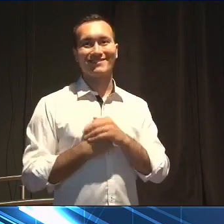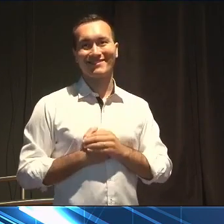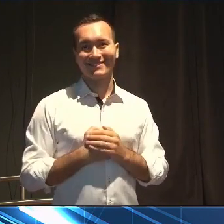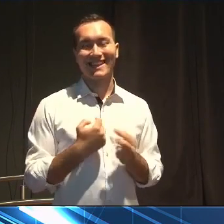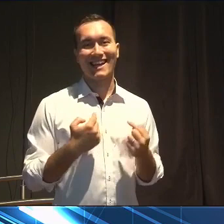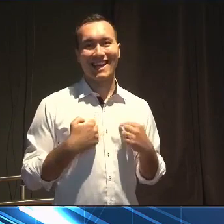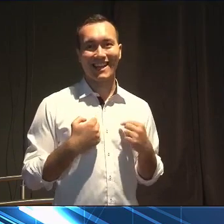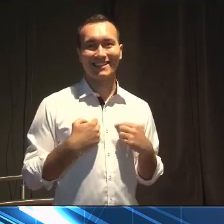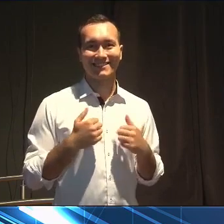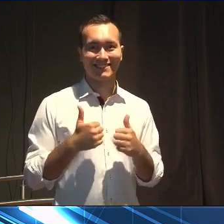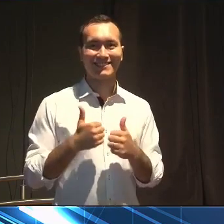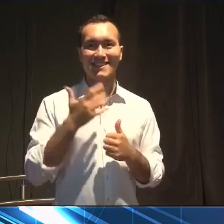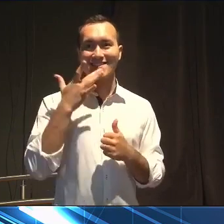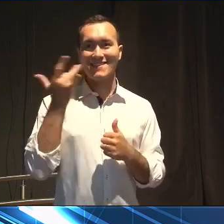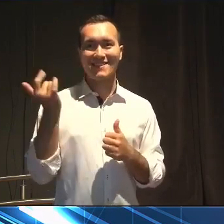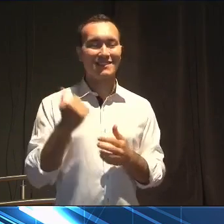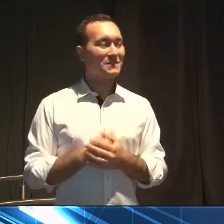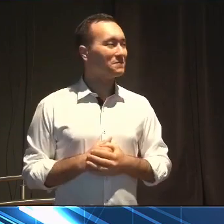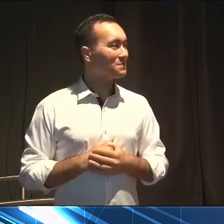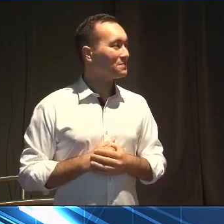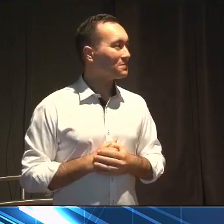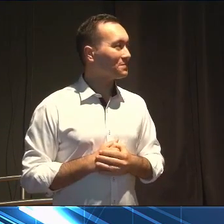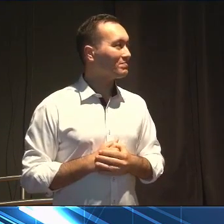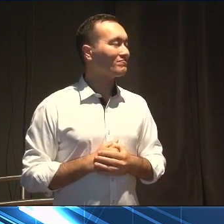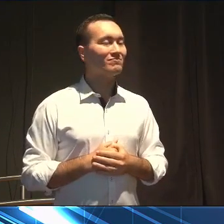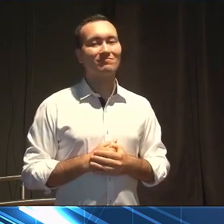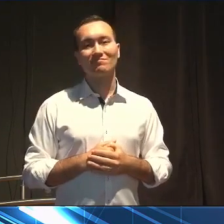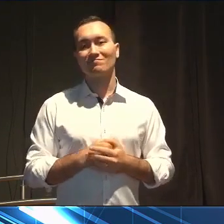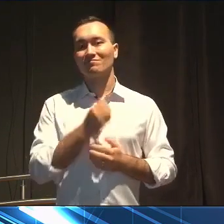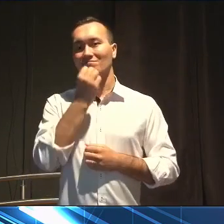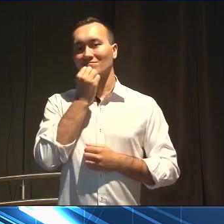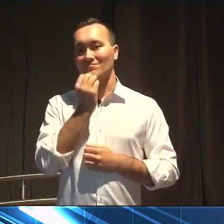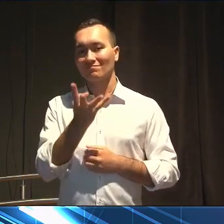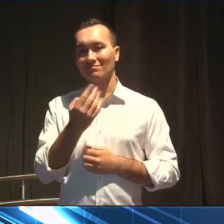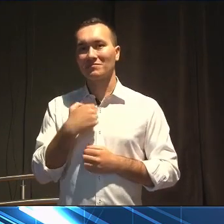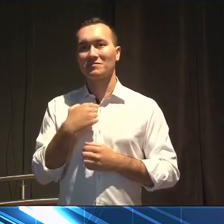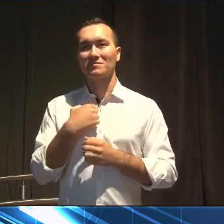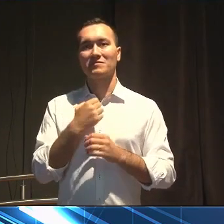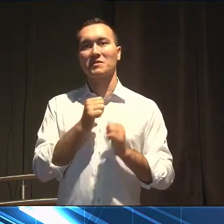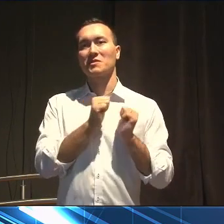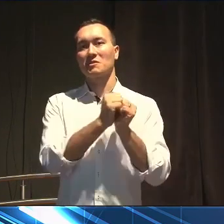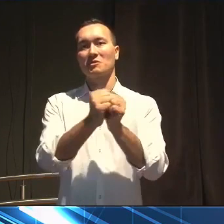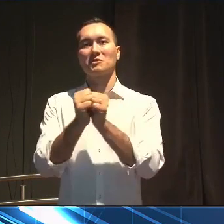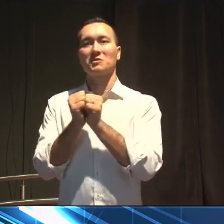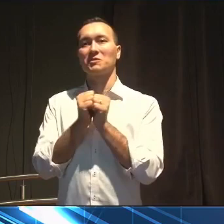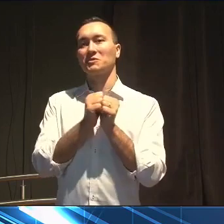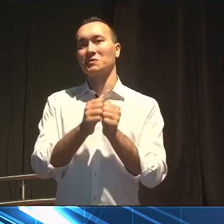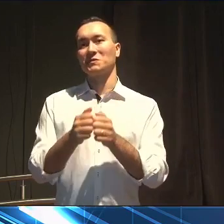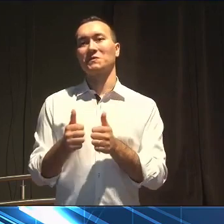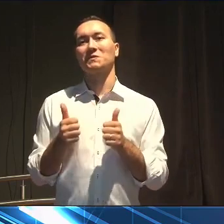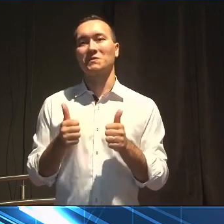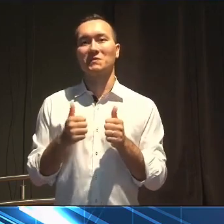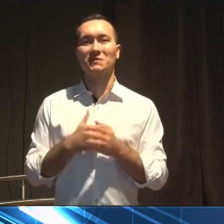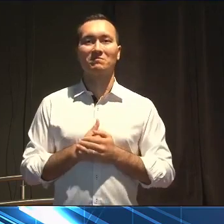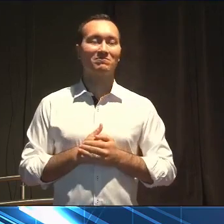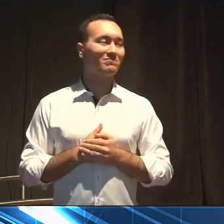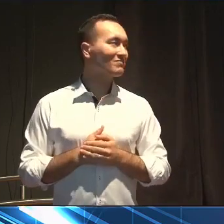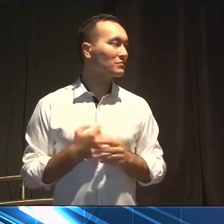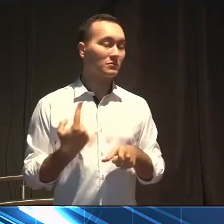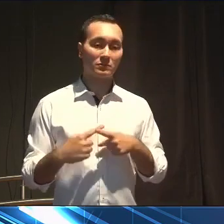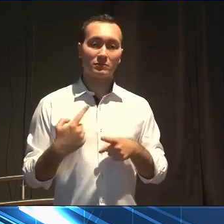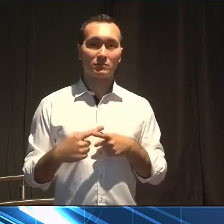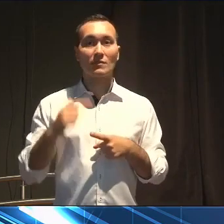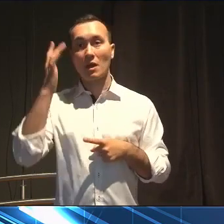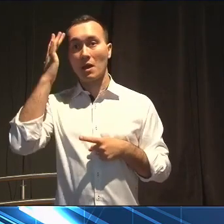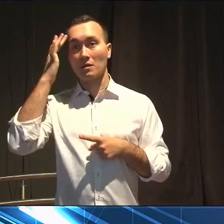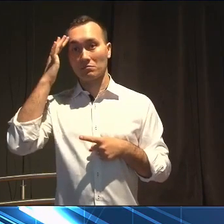lá dentro do LinkedIn. Vocês vão me encontrar e vai ser um prazer ajudar vocês a montar essas coisas todas, porque quem vai criar o mundo